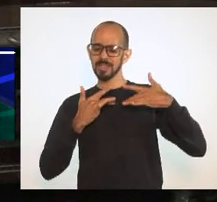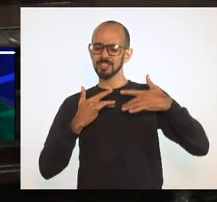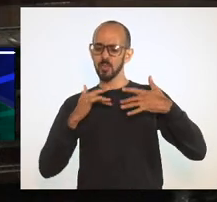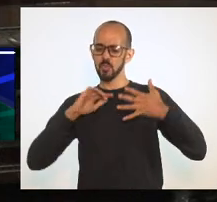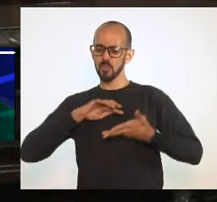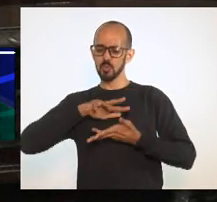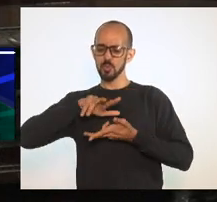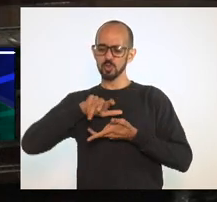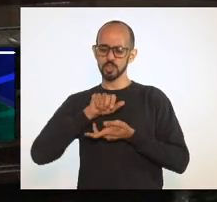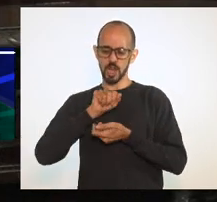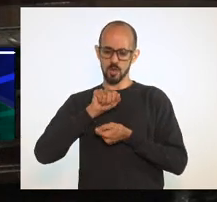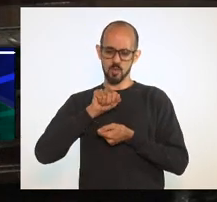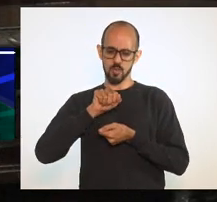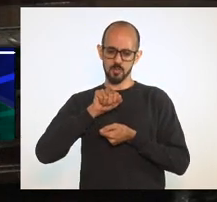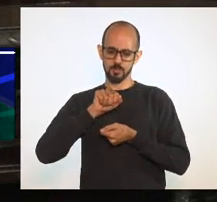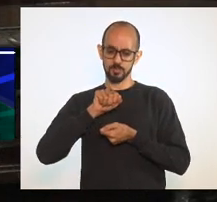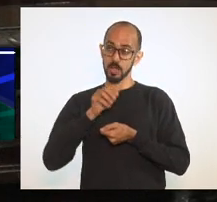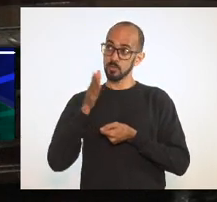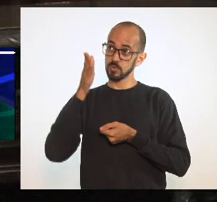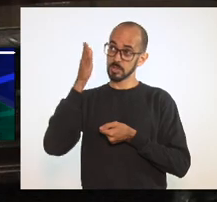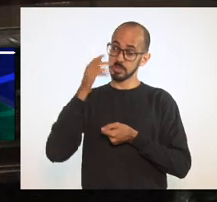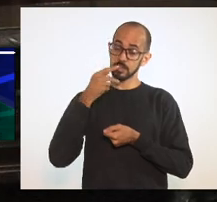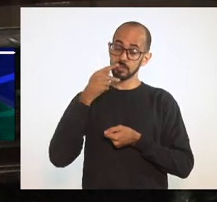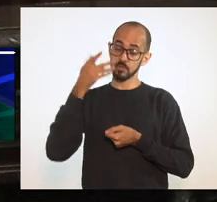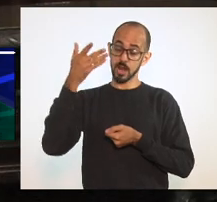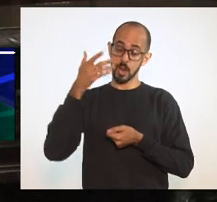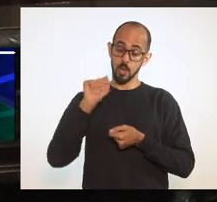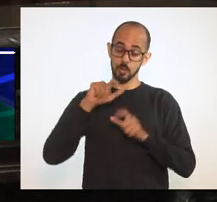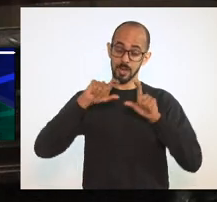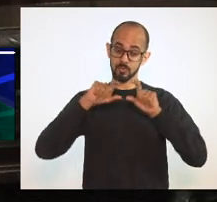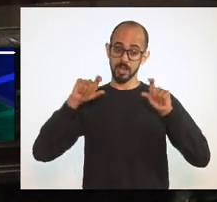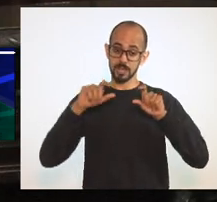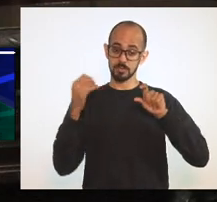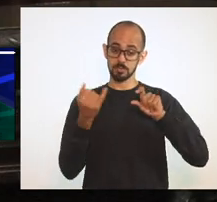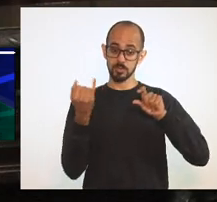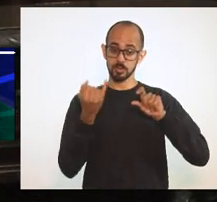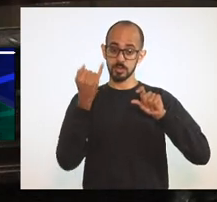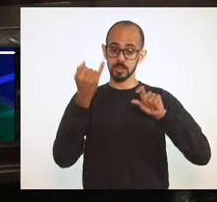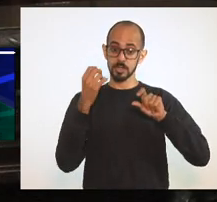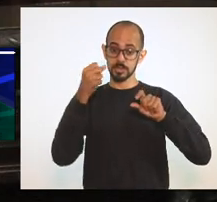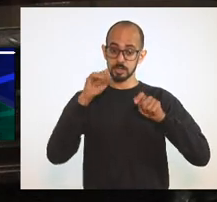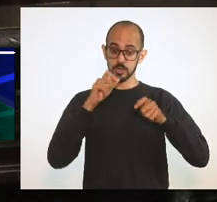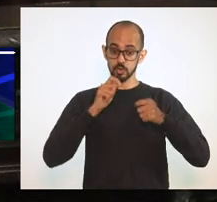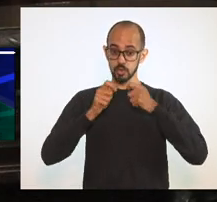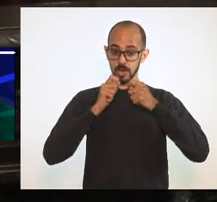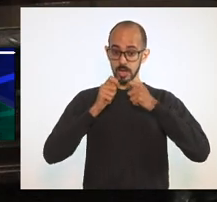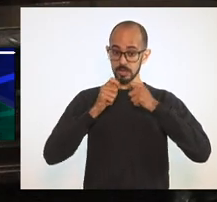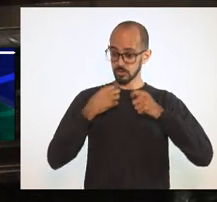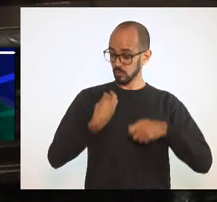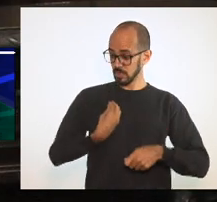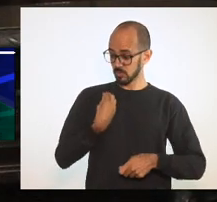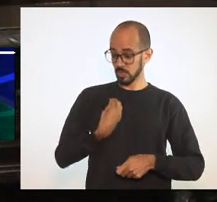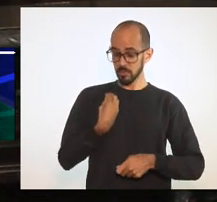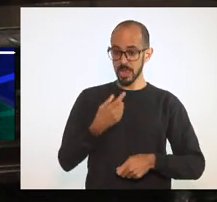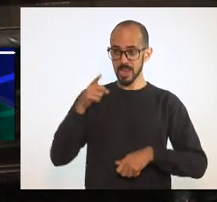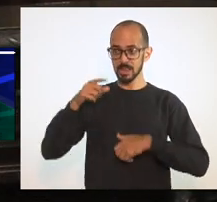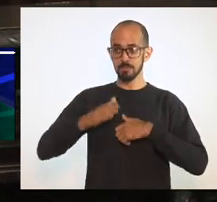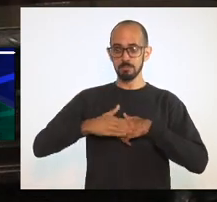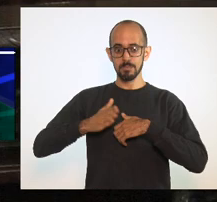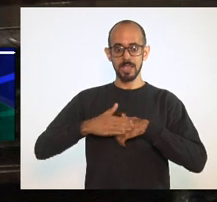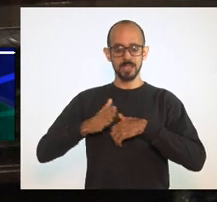eu queria... Vossa Excelência acabou dizendo uma frase tão importante, se o jornalista Mário Filho vivo estivesse, ele mesmo